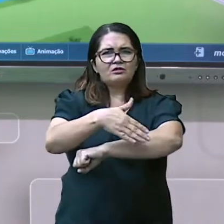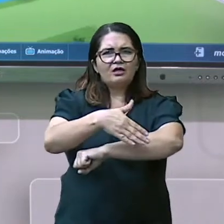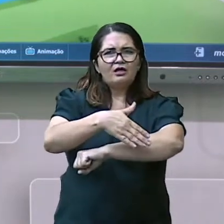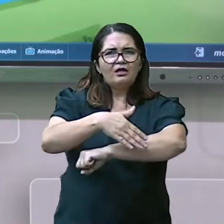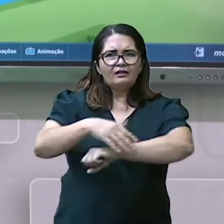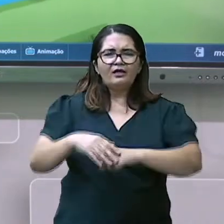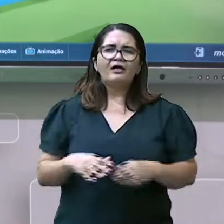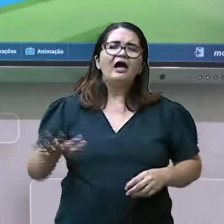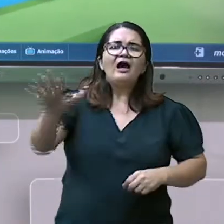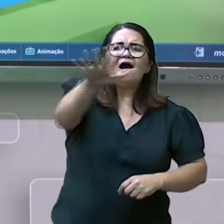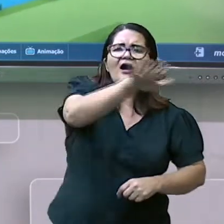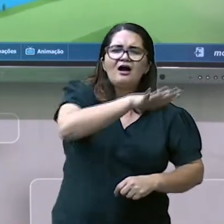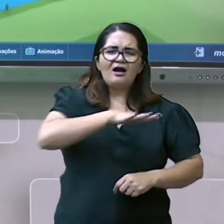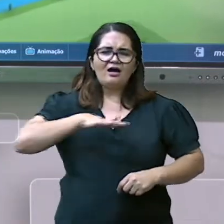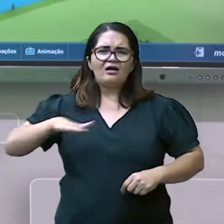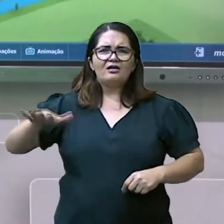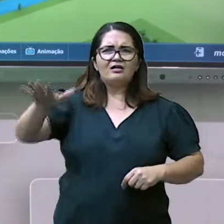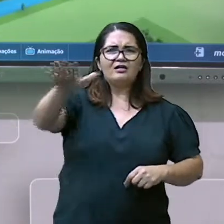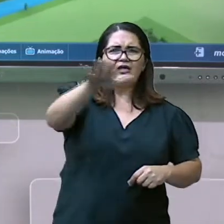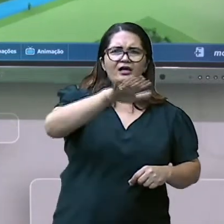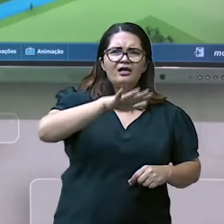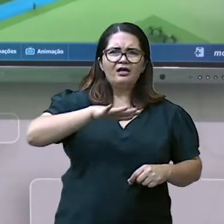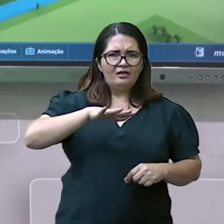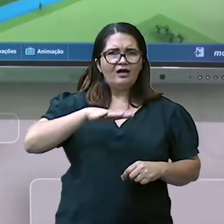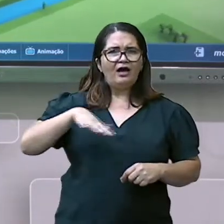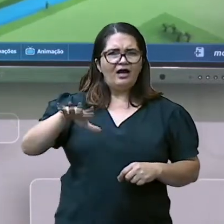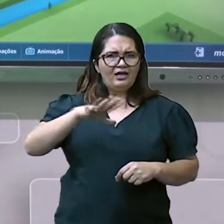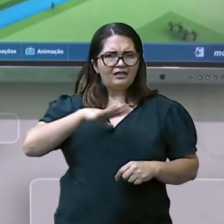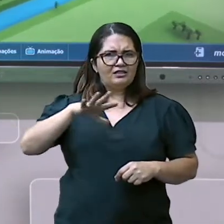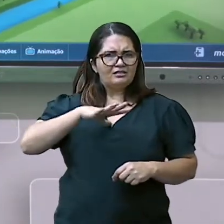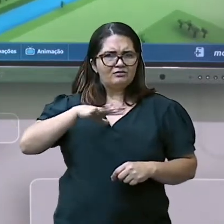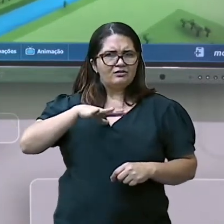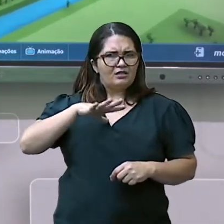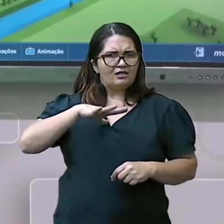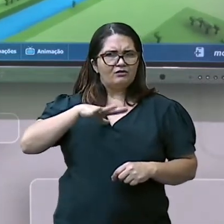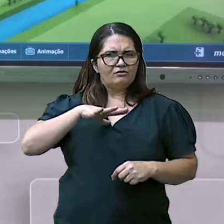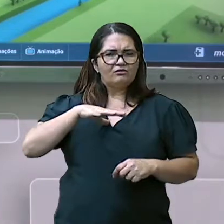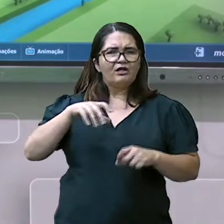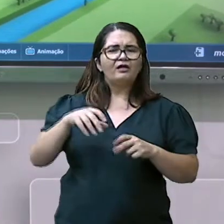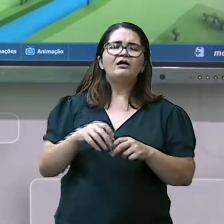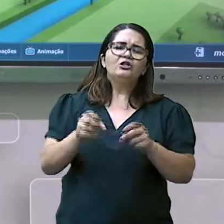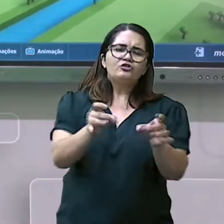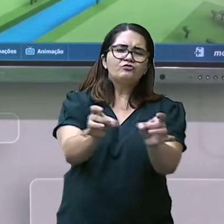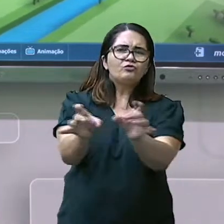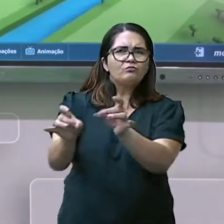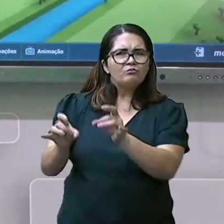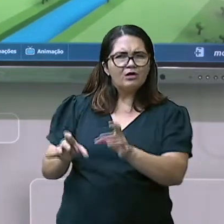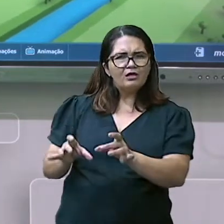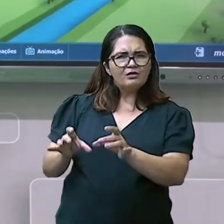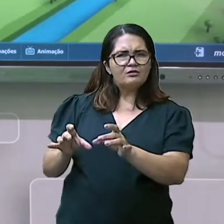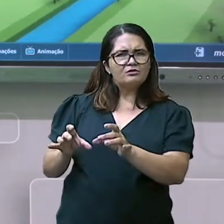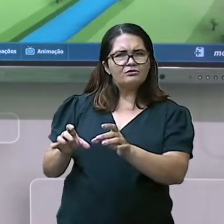tem a sua área de comércio, as suas atividades industriais,